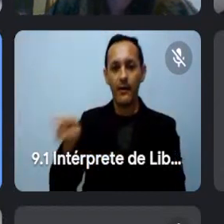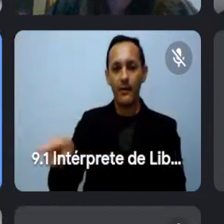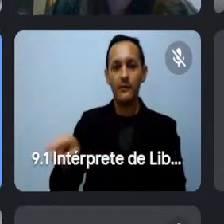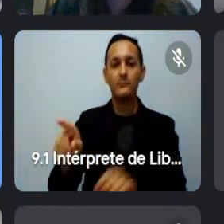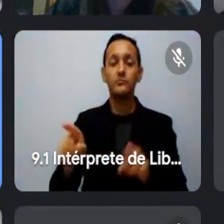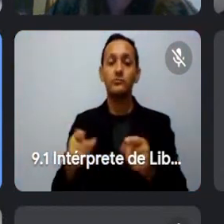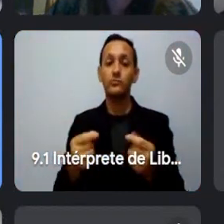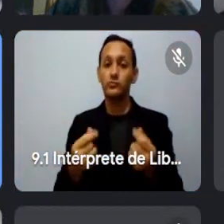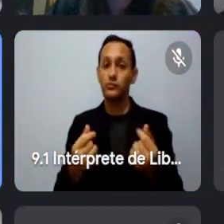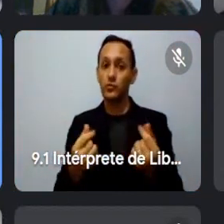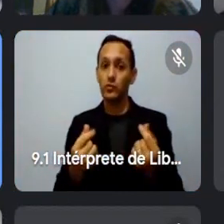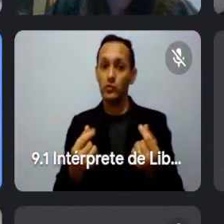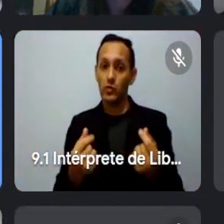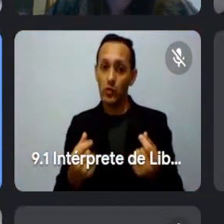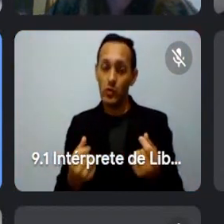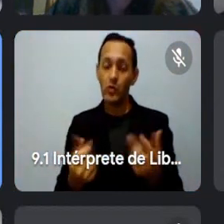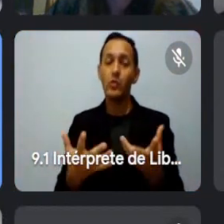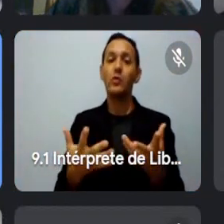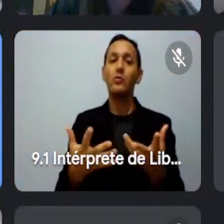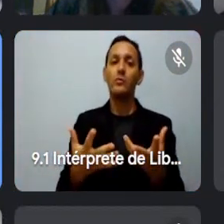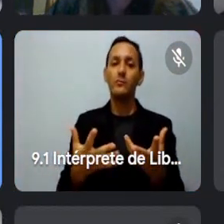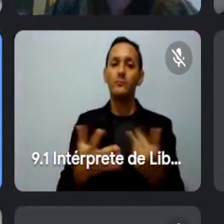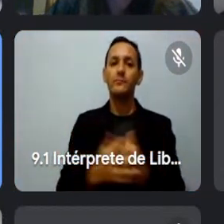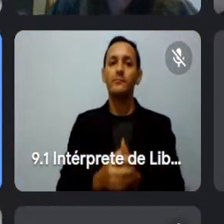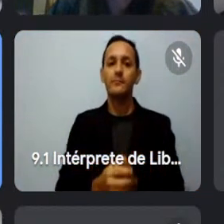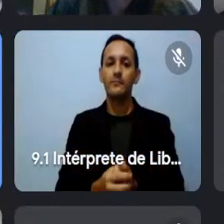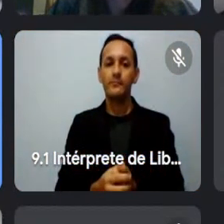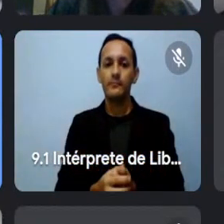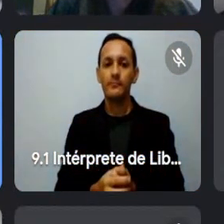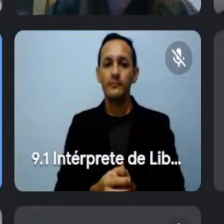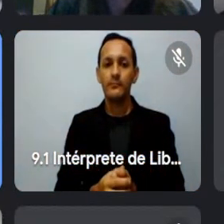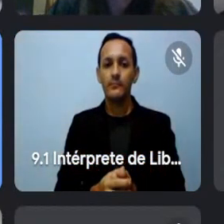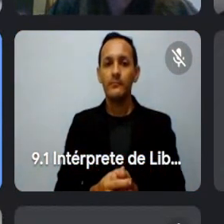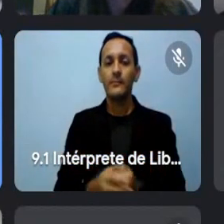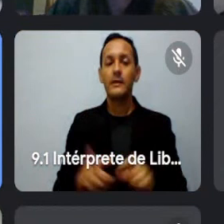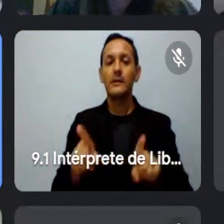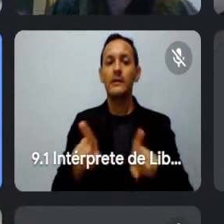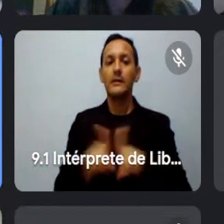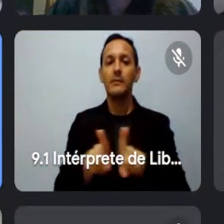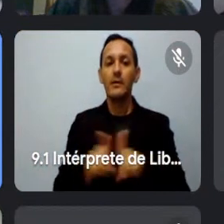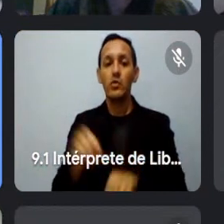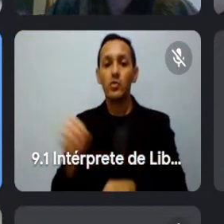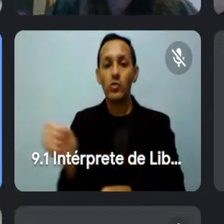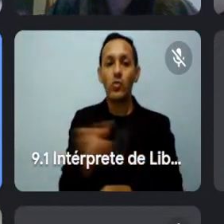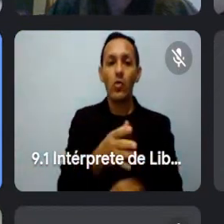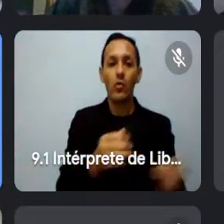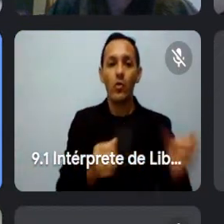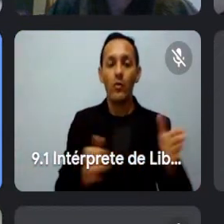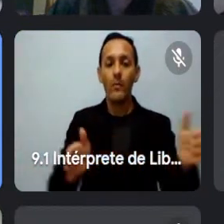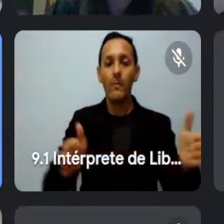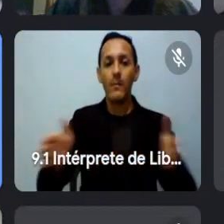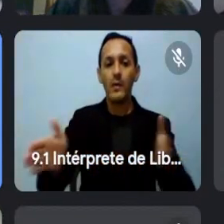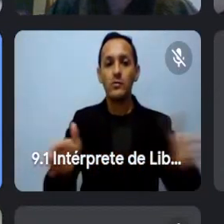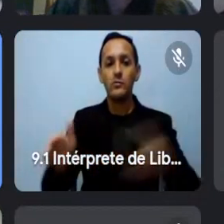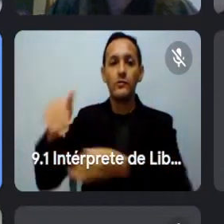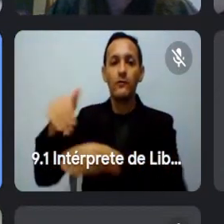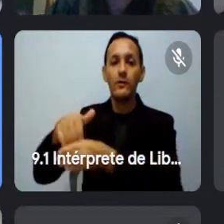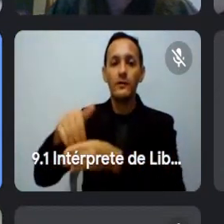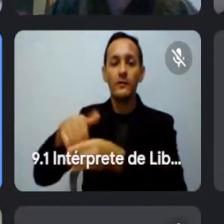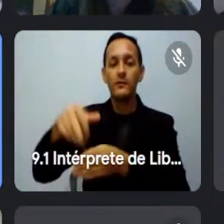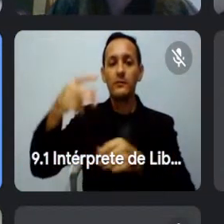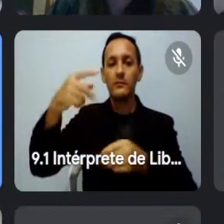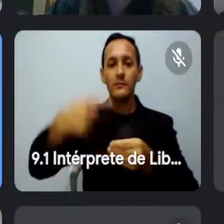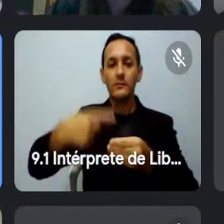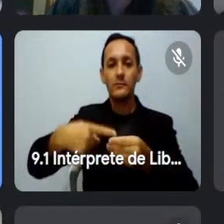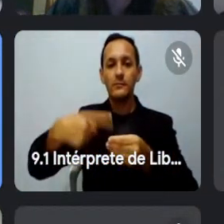econômico quando dessa com a tia né e realização de novas eleições no município Então apesar